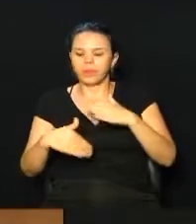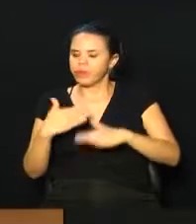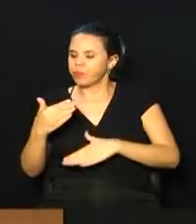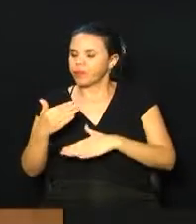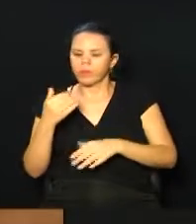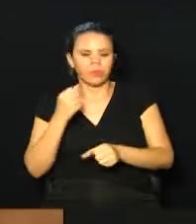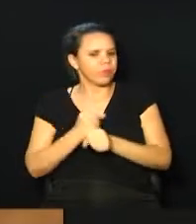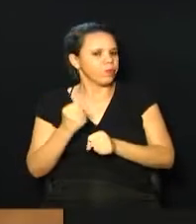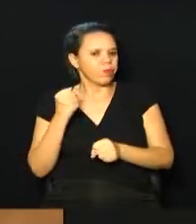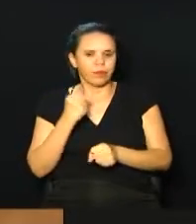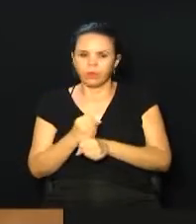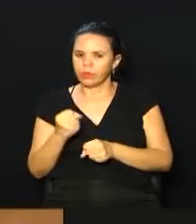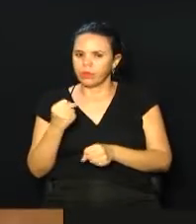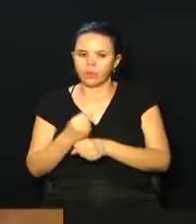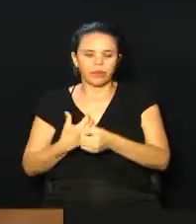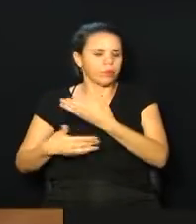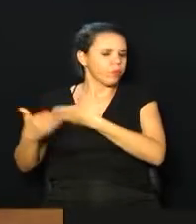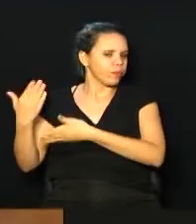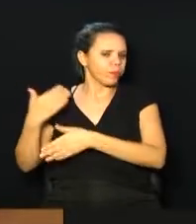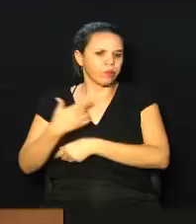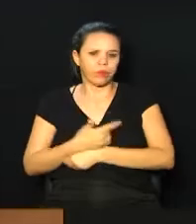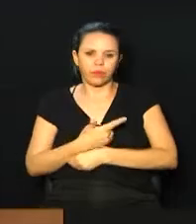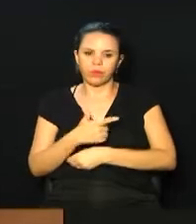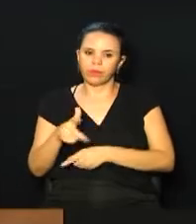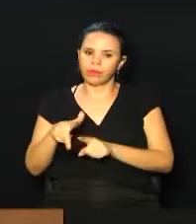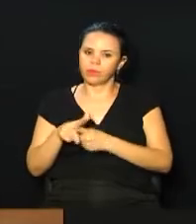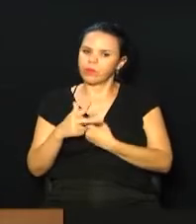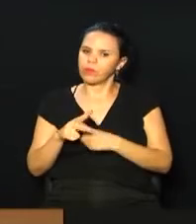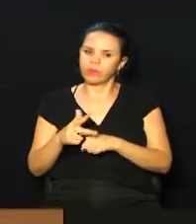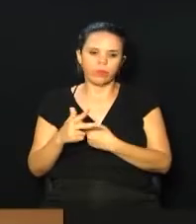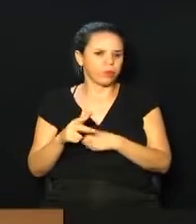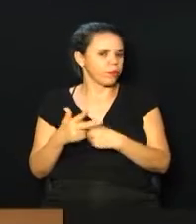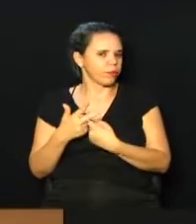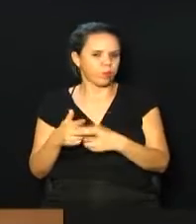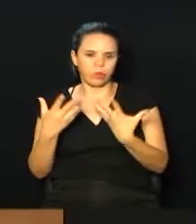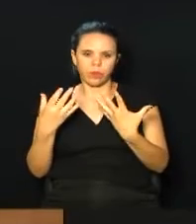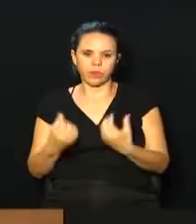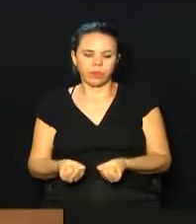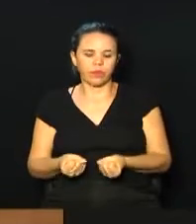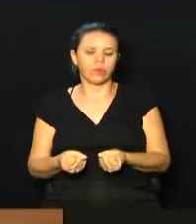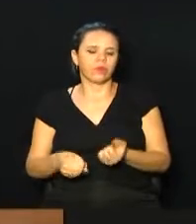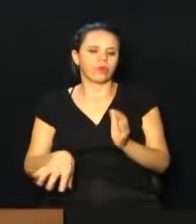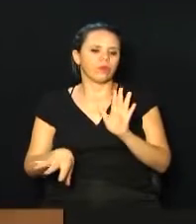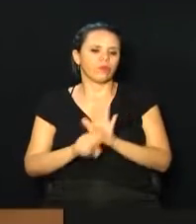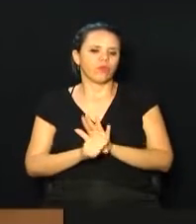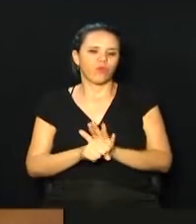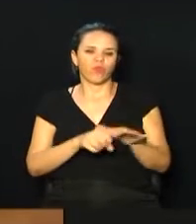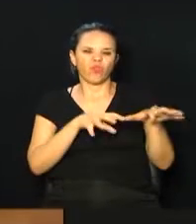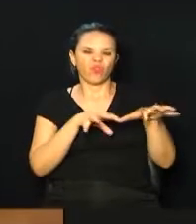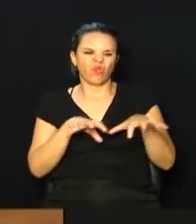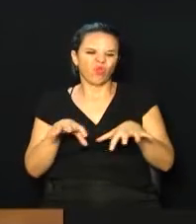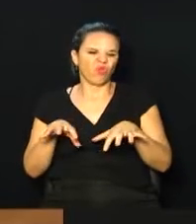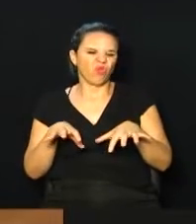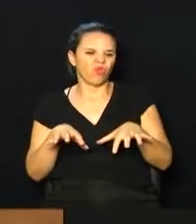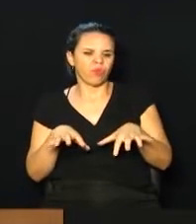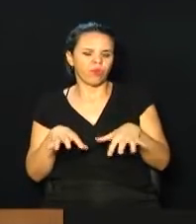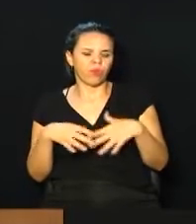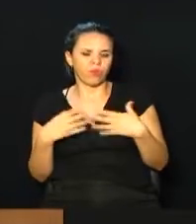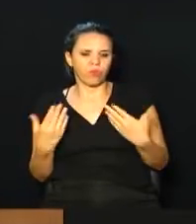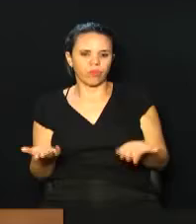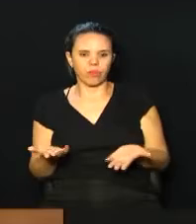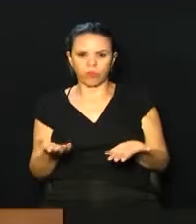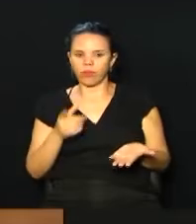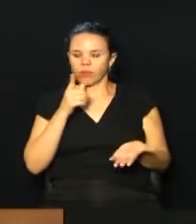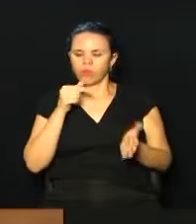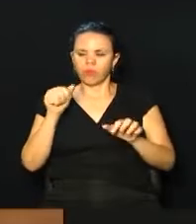desenvolvidos no passado para atender a esse tipo de demanda. Por isso, então, os